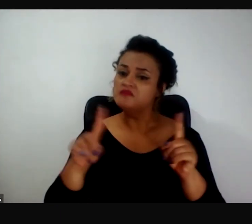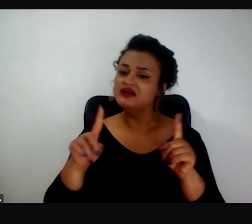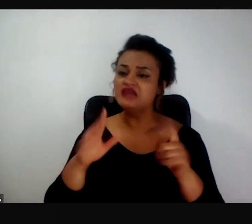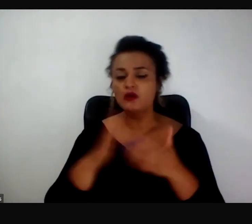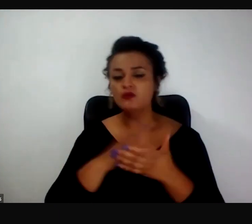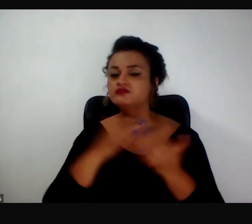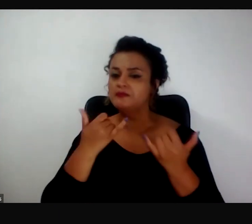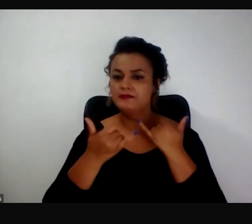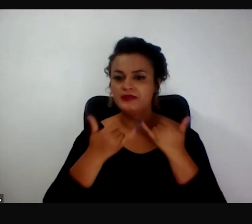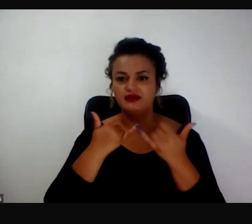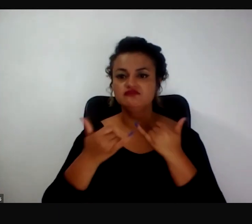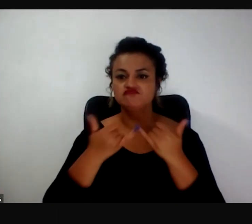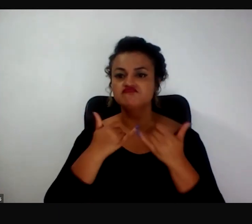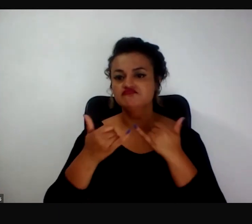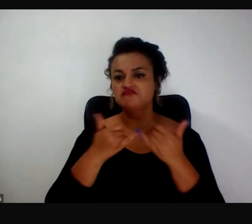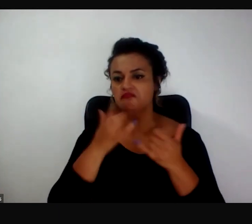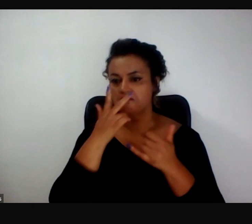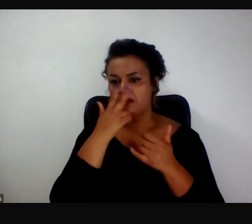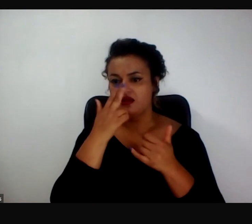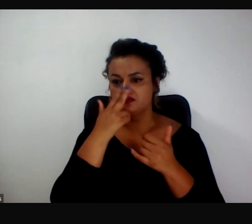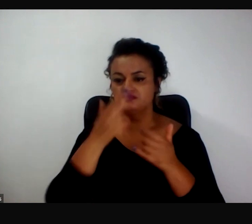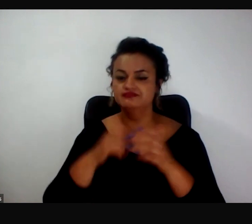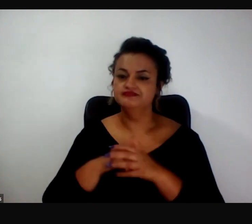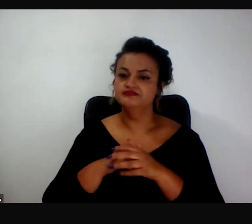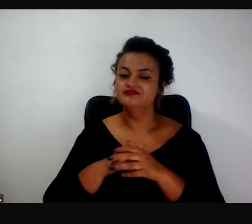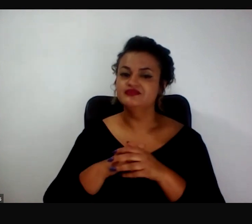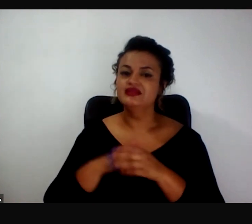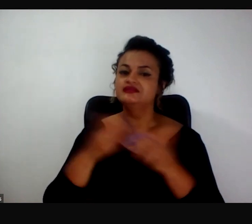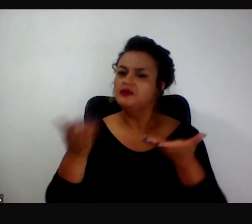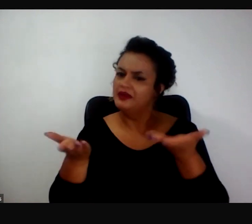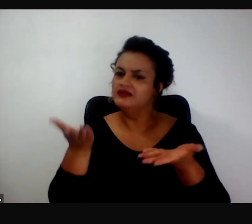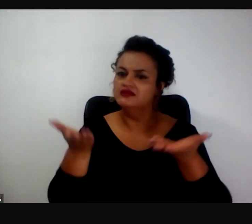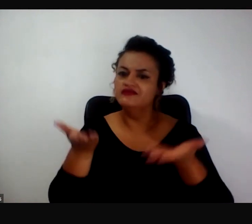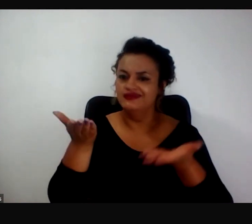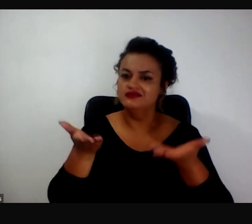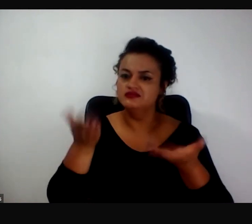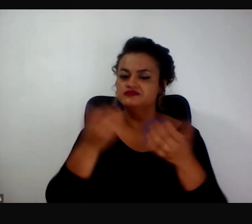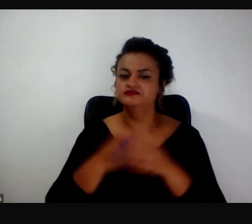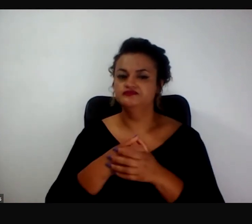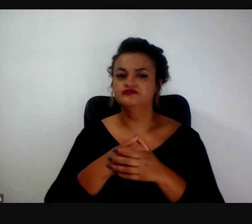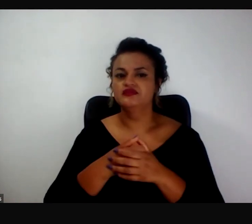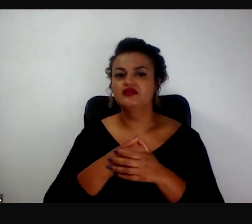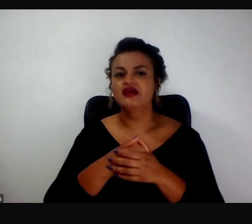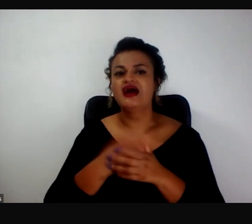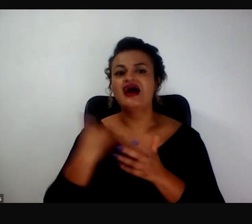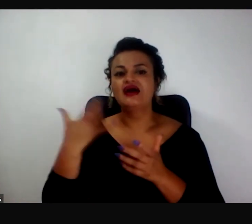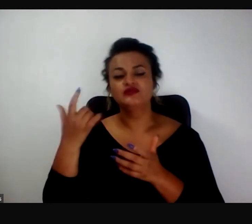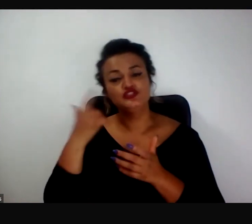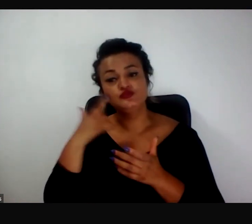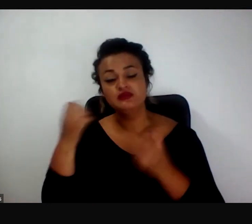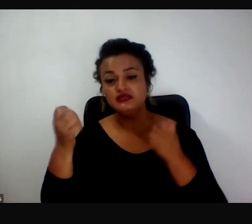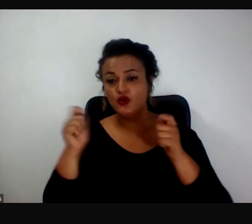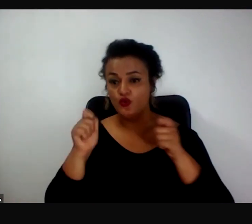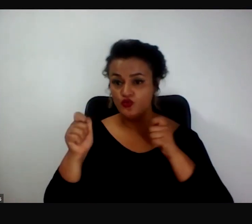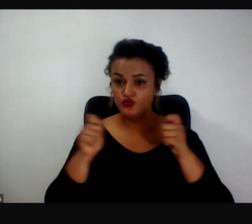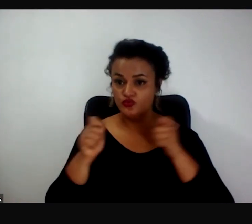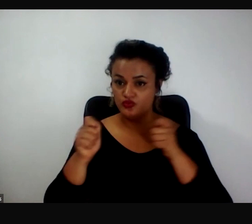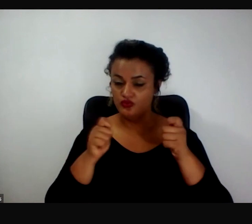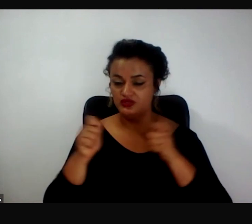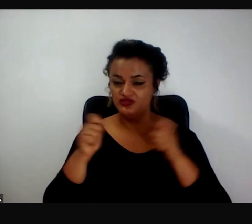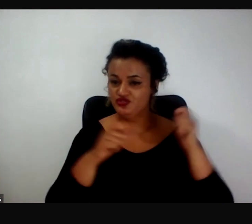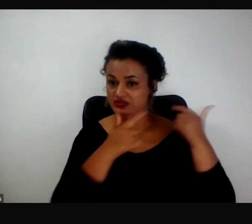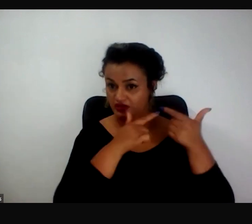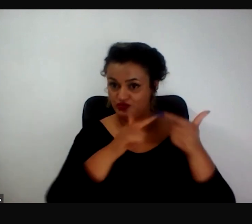Também essa. Então, há uma equivalência. Quando nós pensamos em controle de convencionalidade, já há um